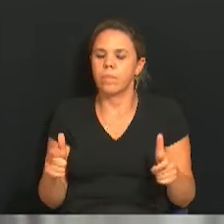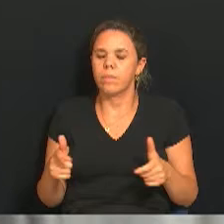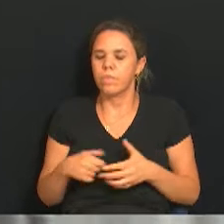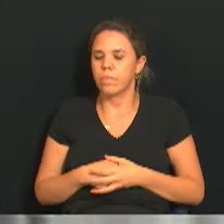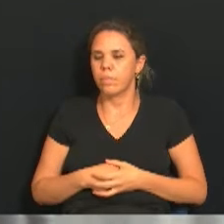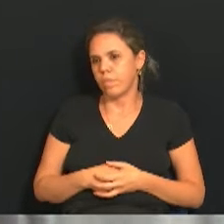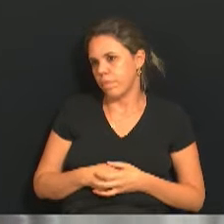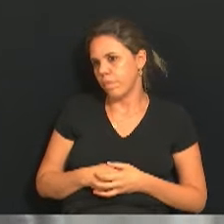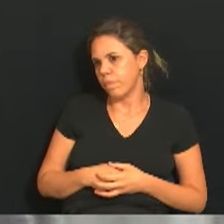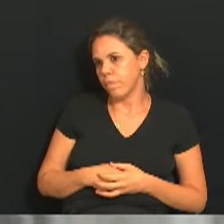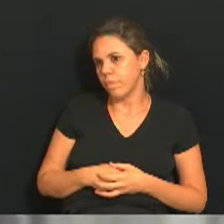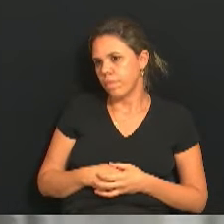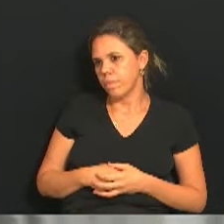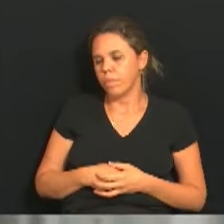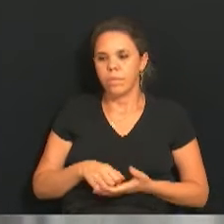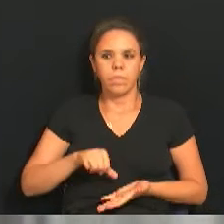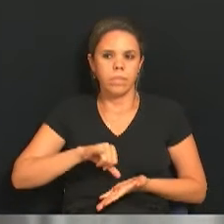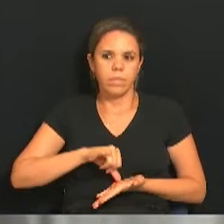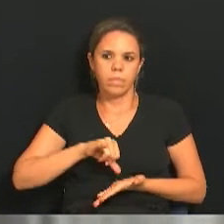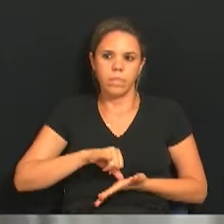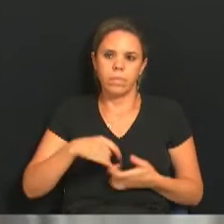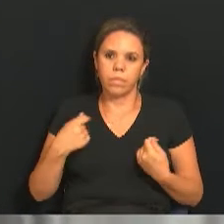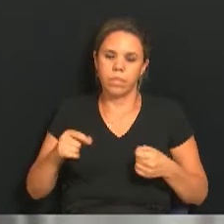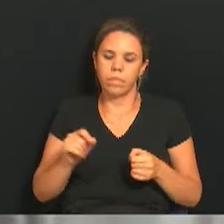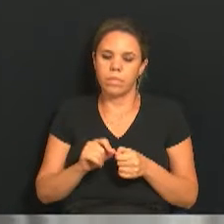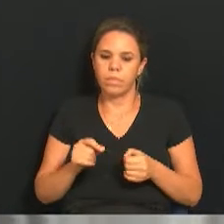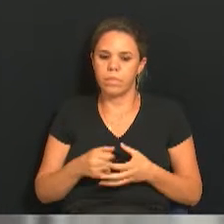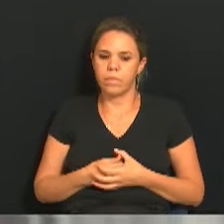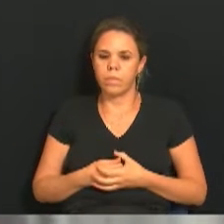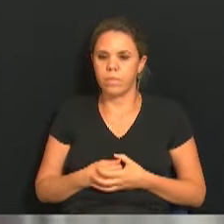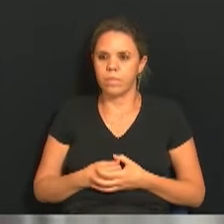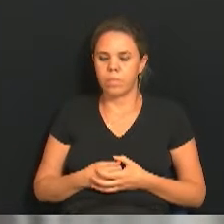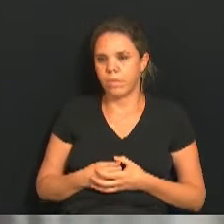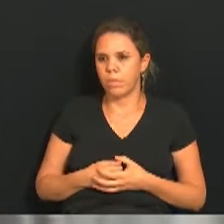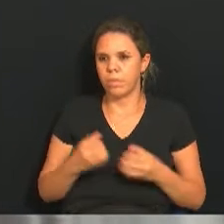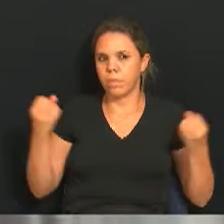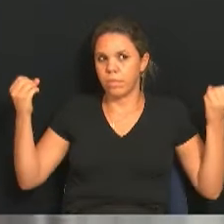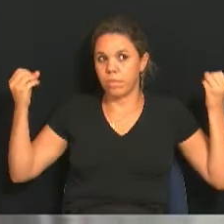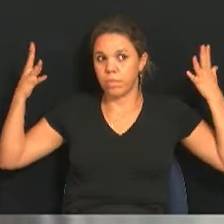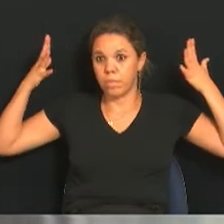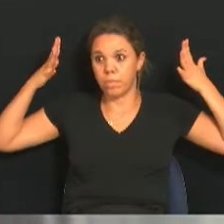situações do centro que precisa ser feita, como iluminação,